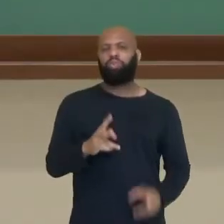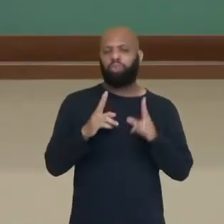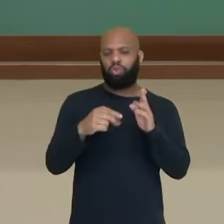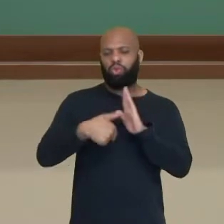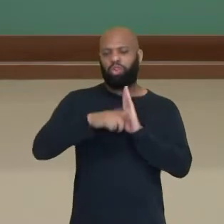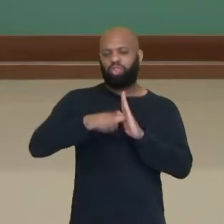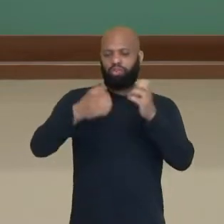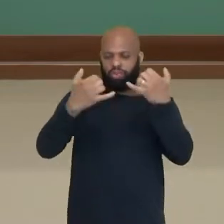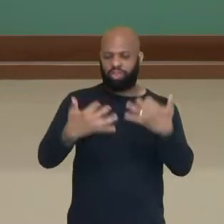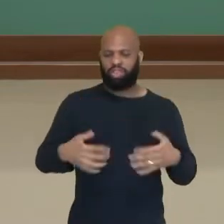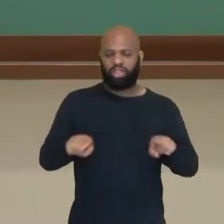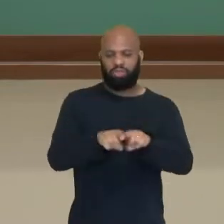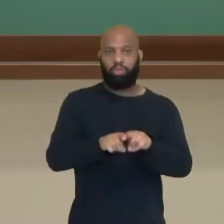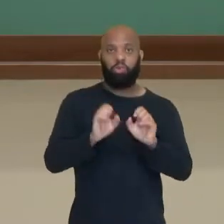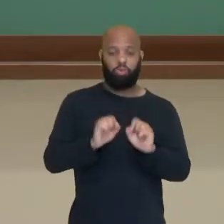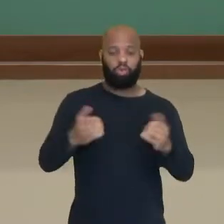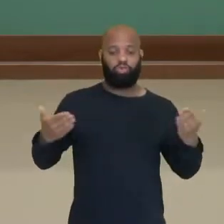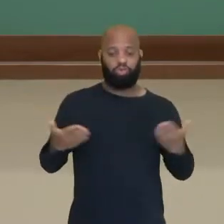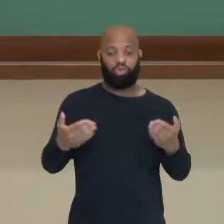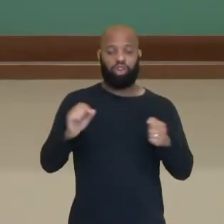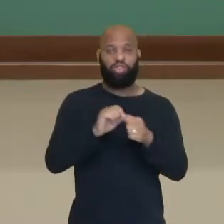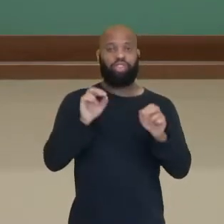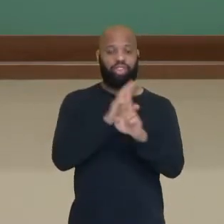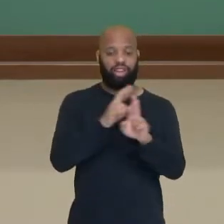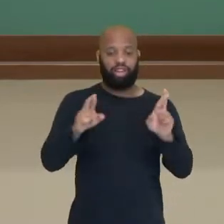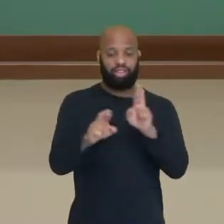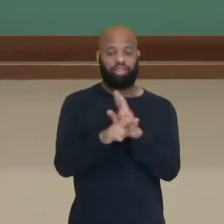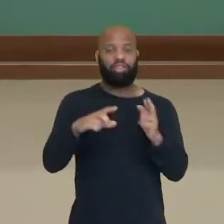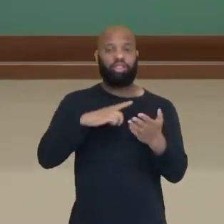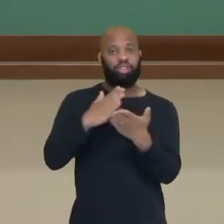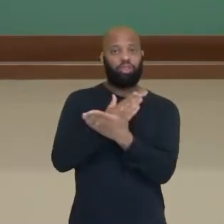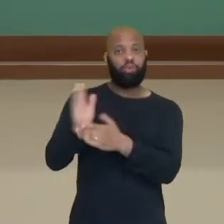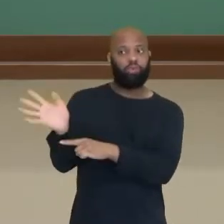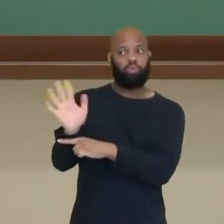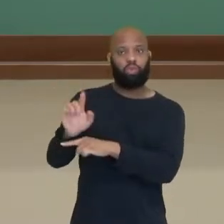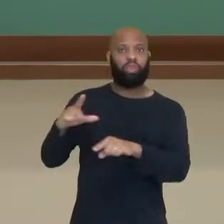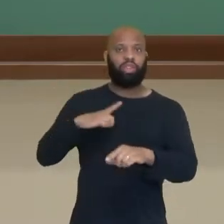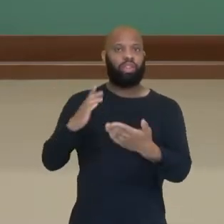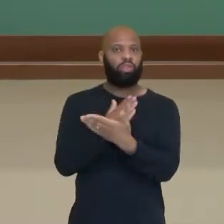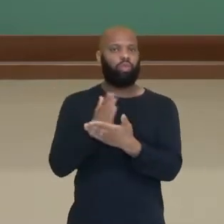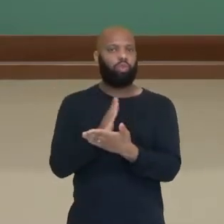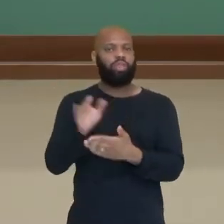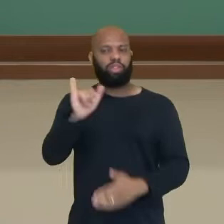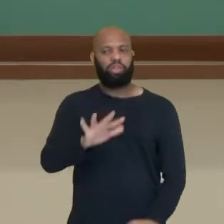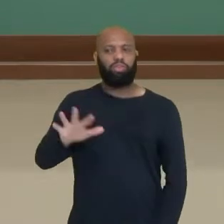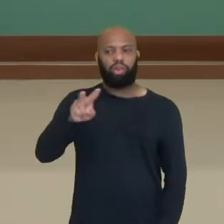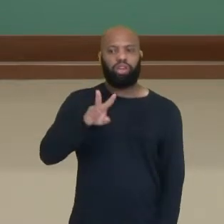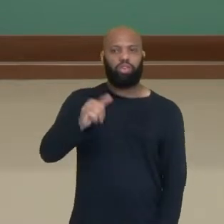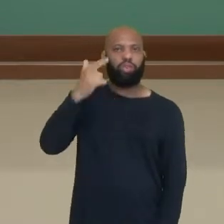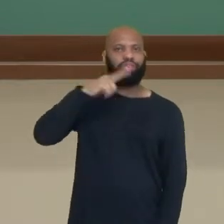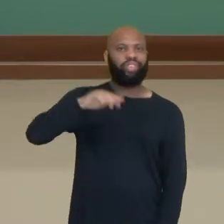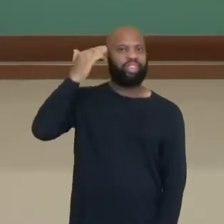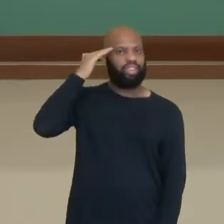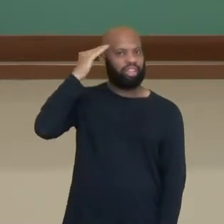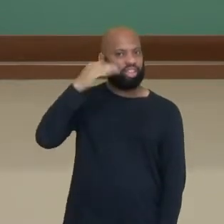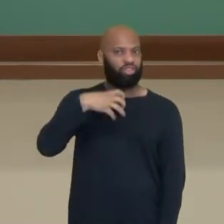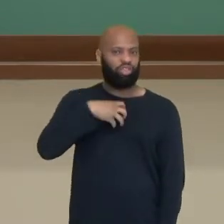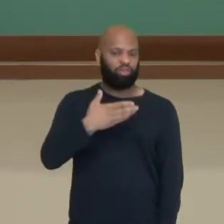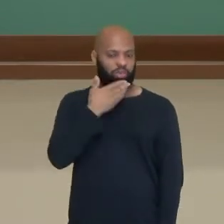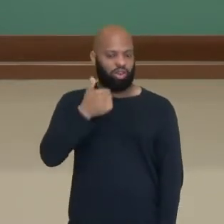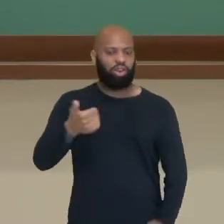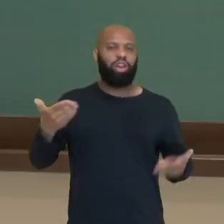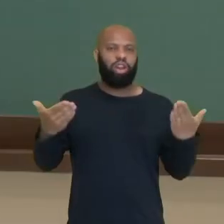falei, quem sabe agora, fazendo relação com alguns filmes, algumas imagens, nós possamos entender um pouquinho melhor e